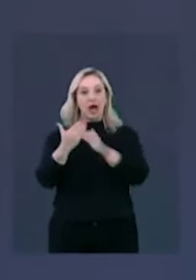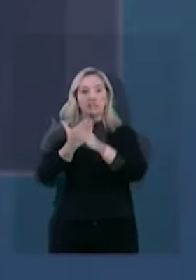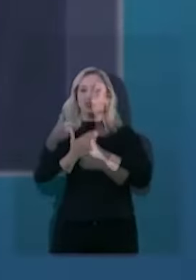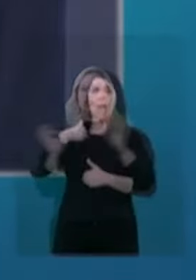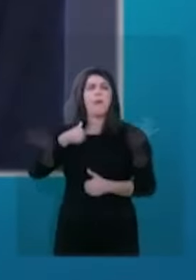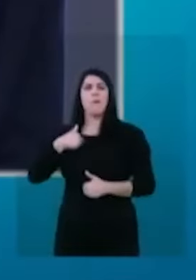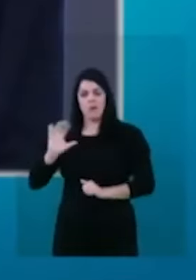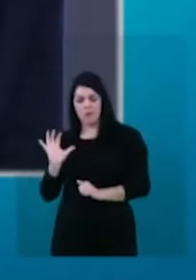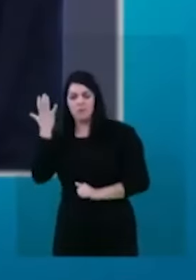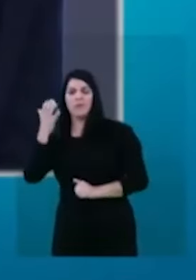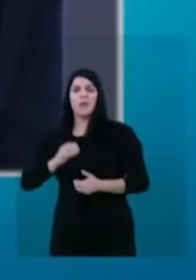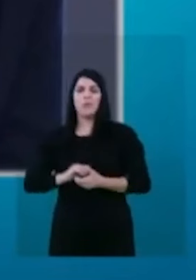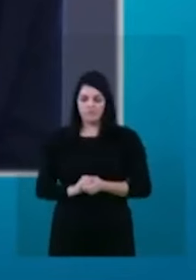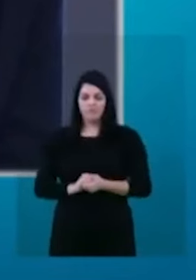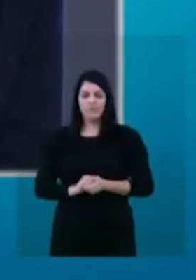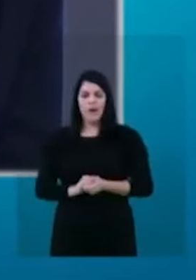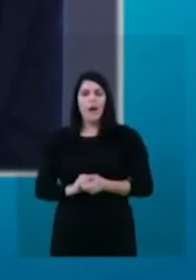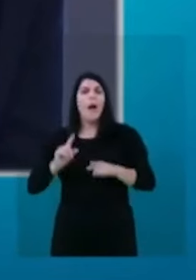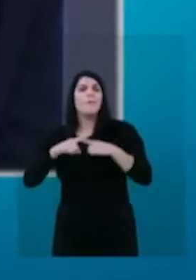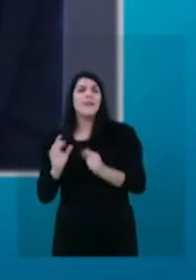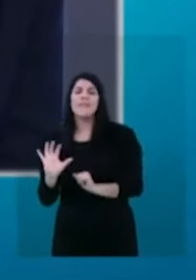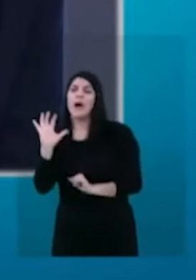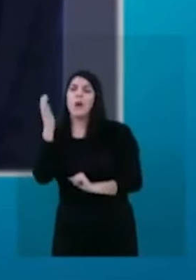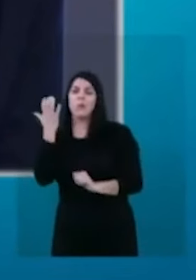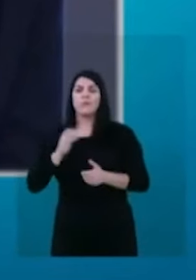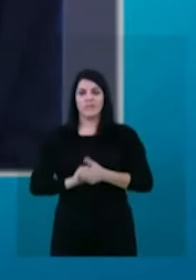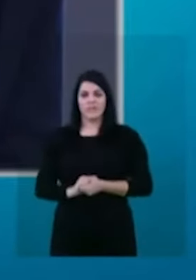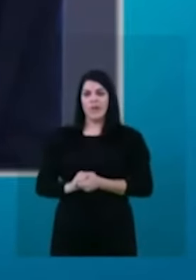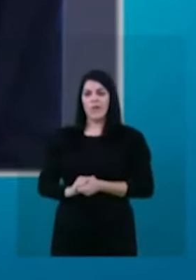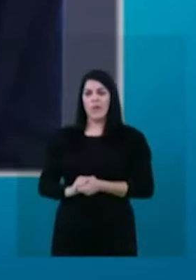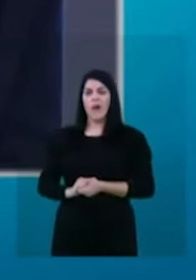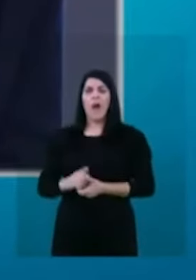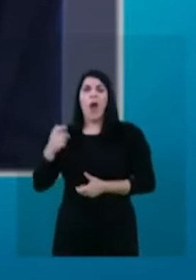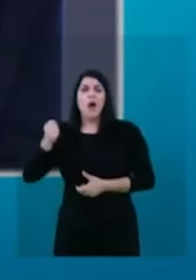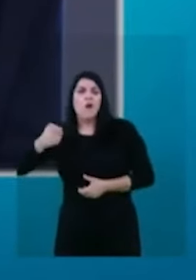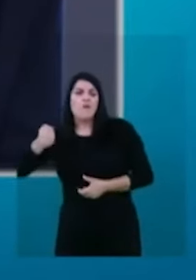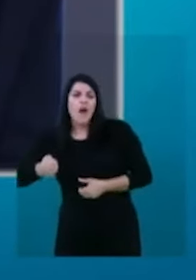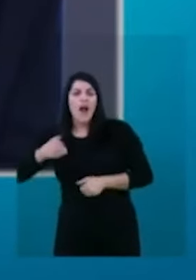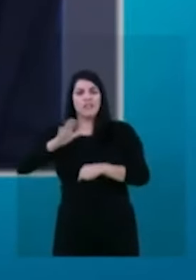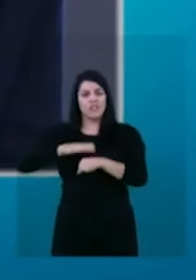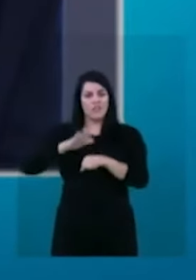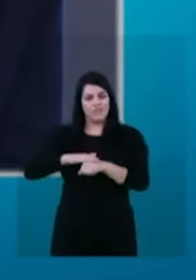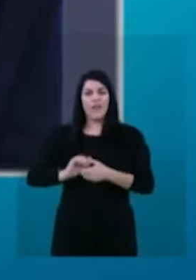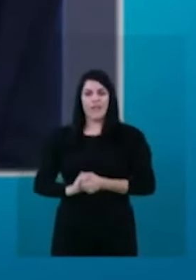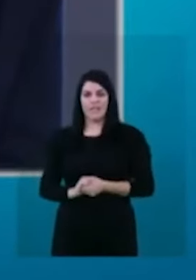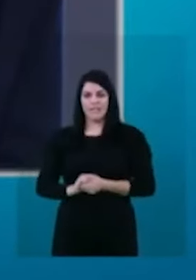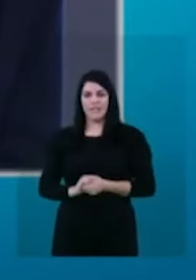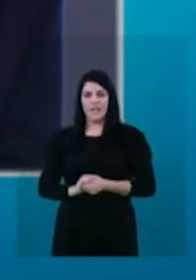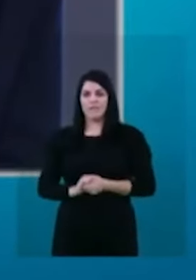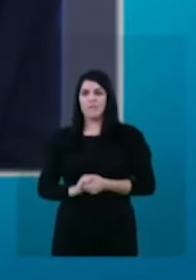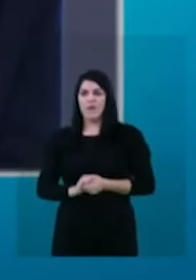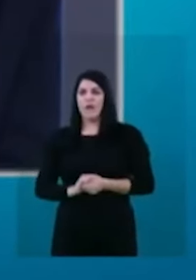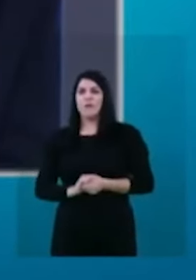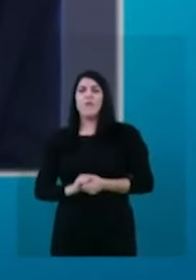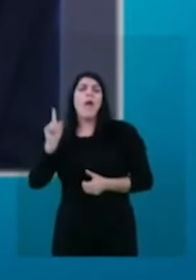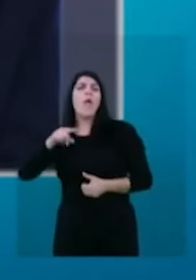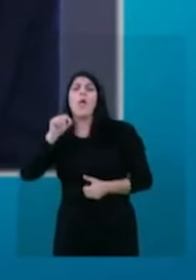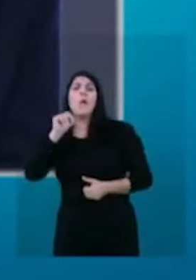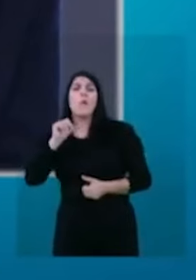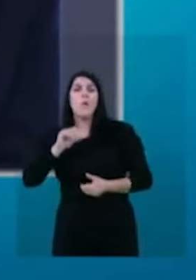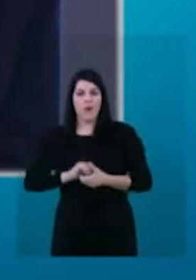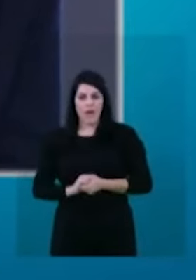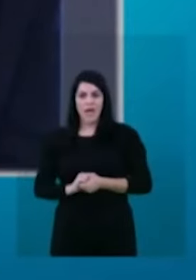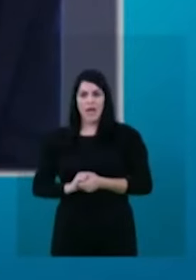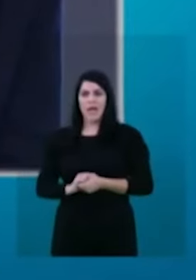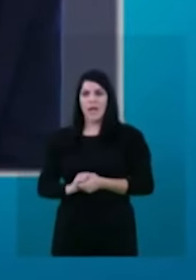solidários agora a cena que esse covarde fez para se internar no Ciro devia ser